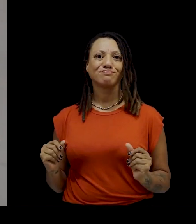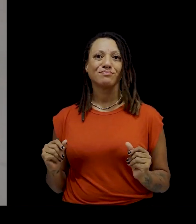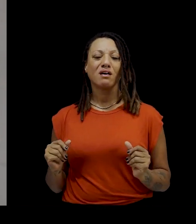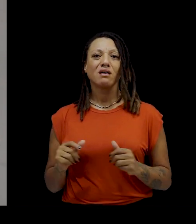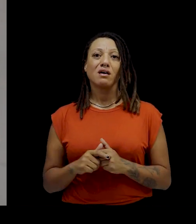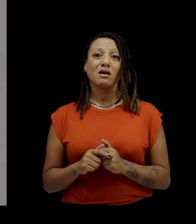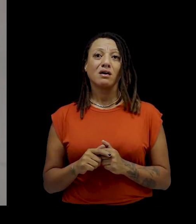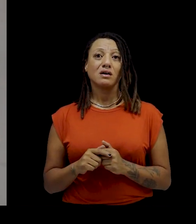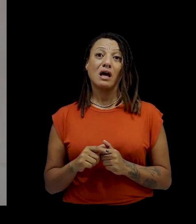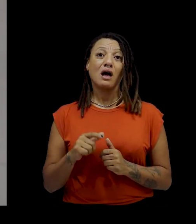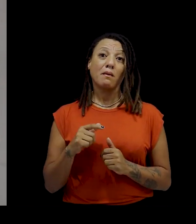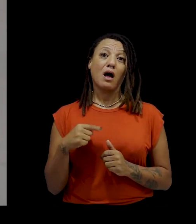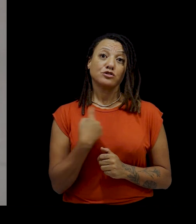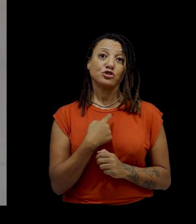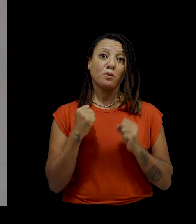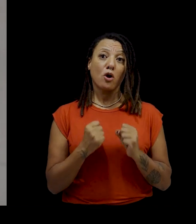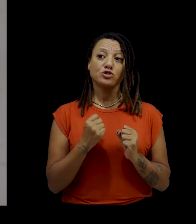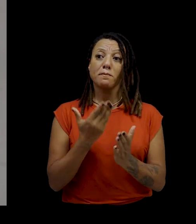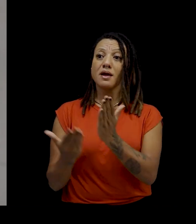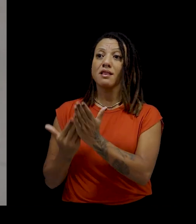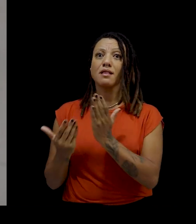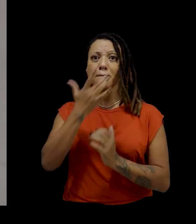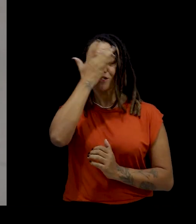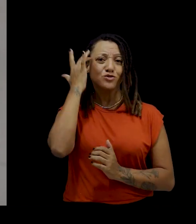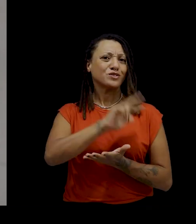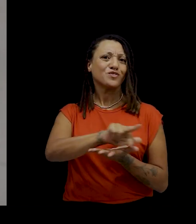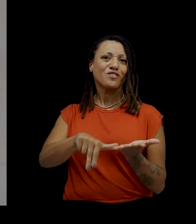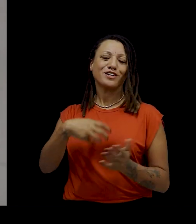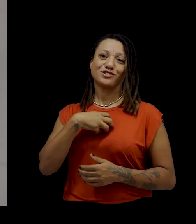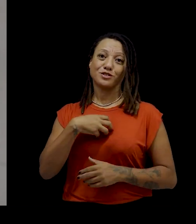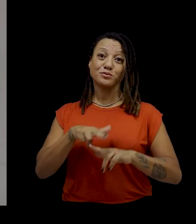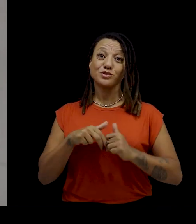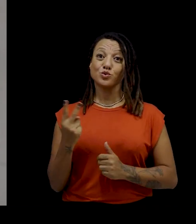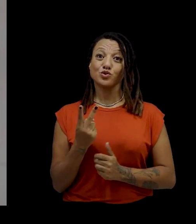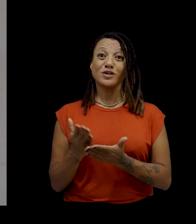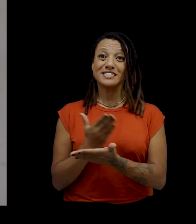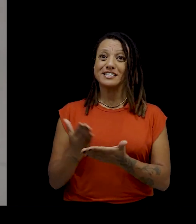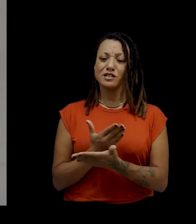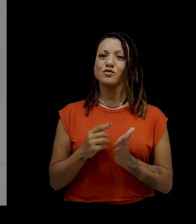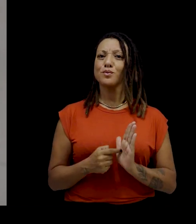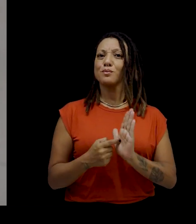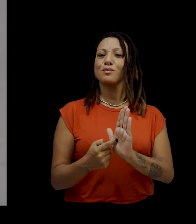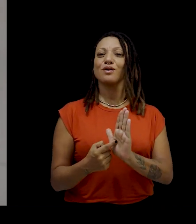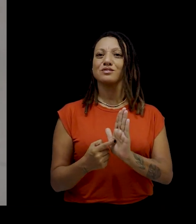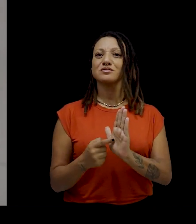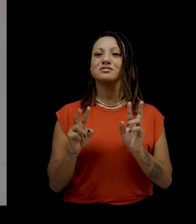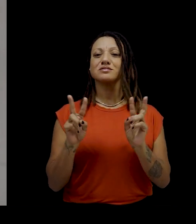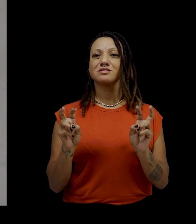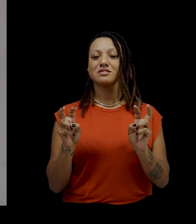uma pessoa de diversas formas. Eu acho que esses dois livros, de alguma forma, são